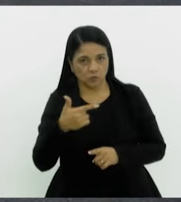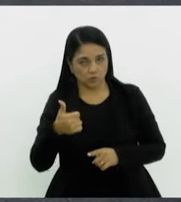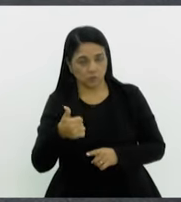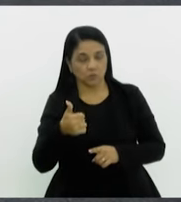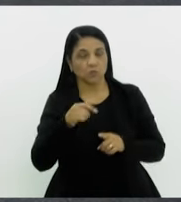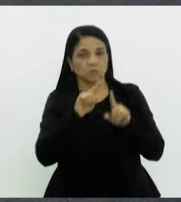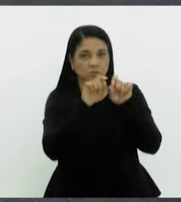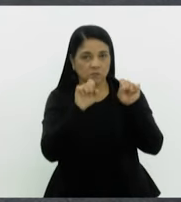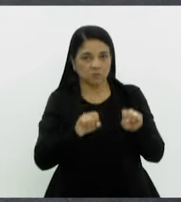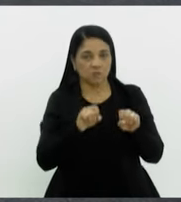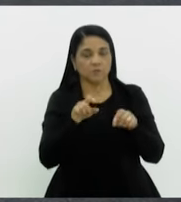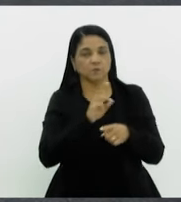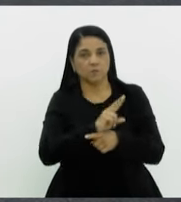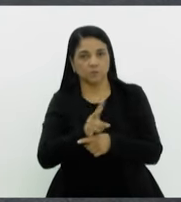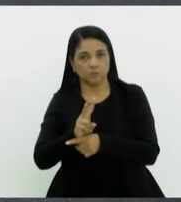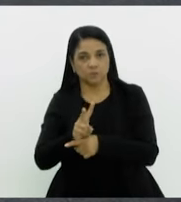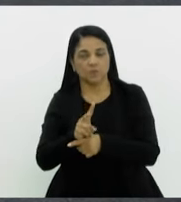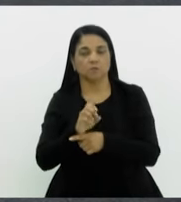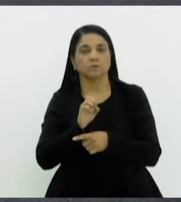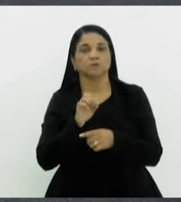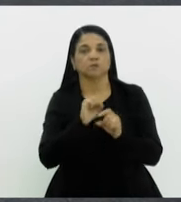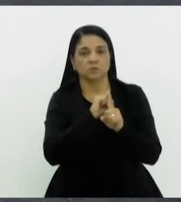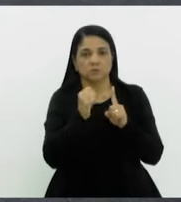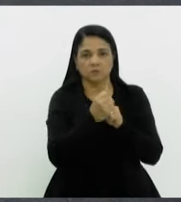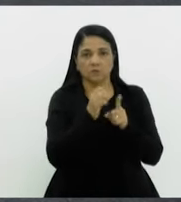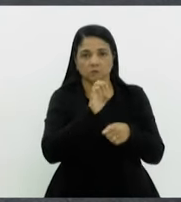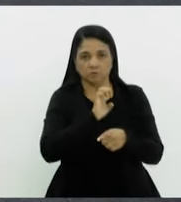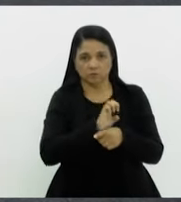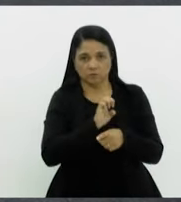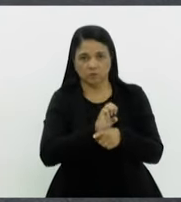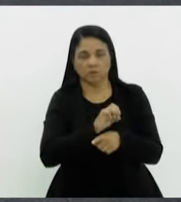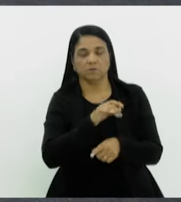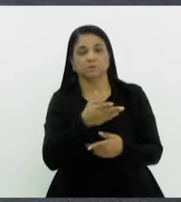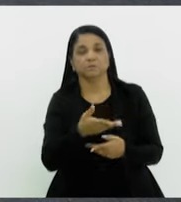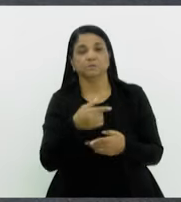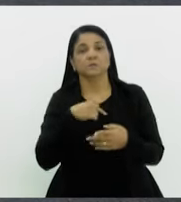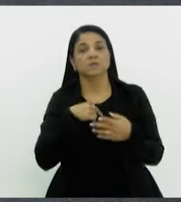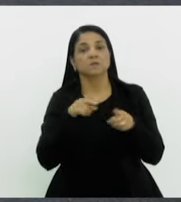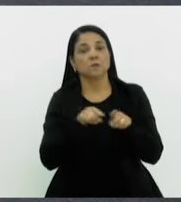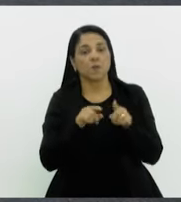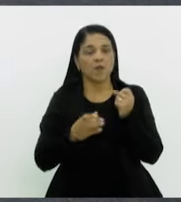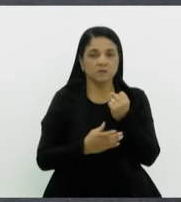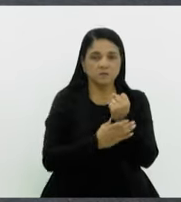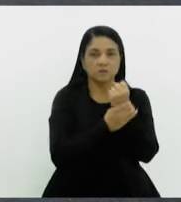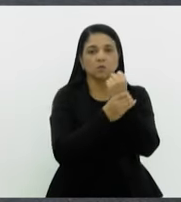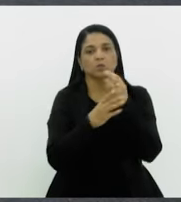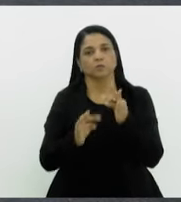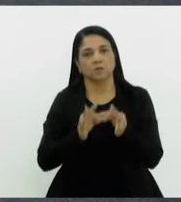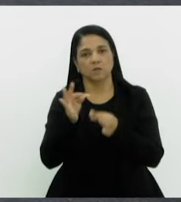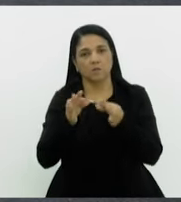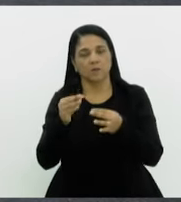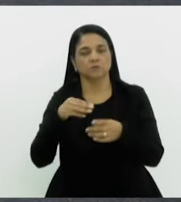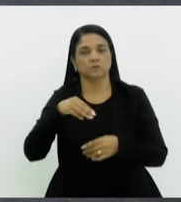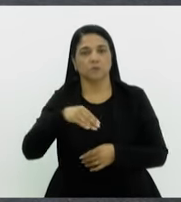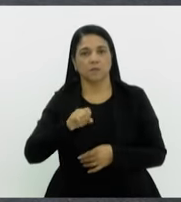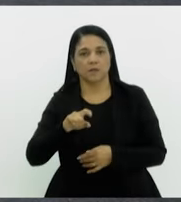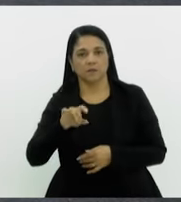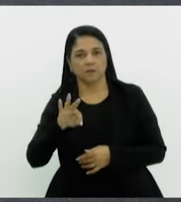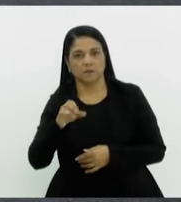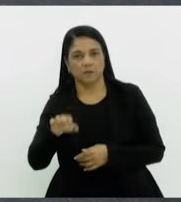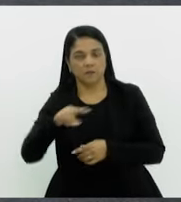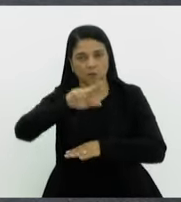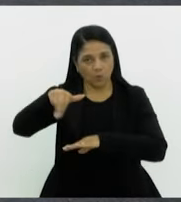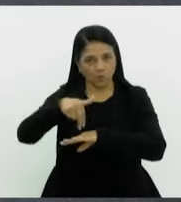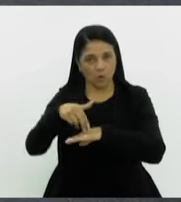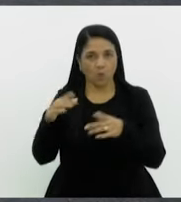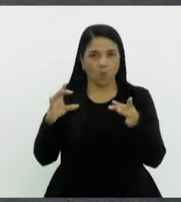social dos militares do Estado, passou a assegurar a simetria de tratamento entre os militares da União e dos